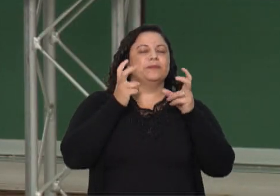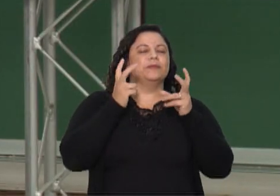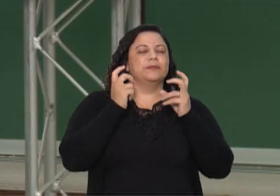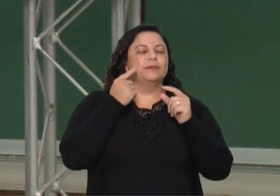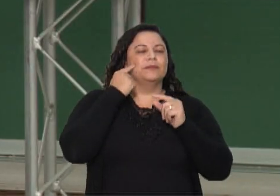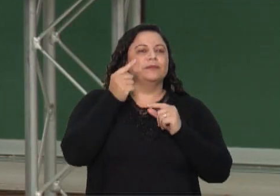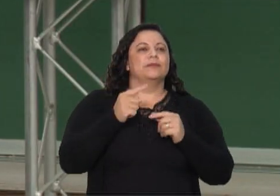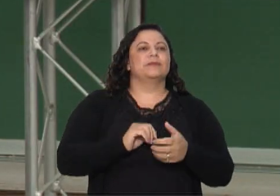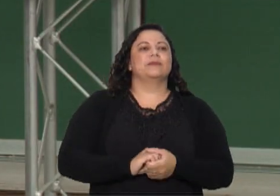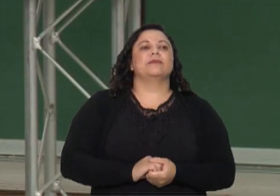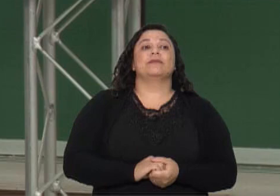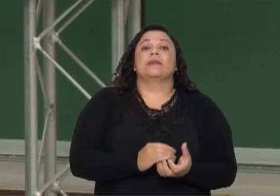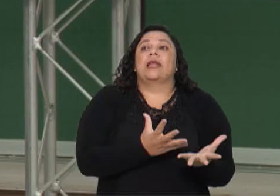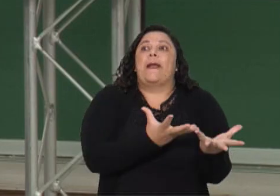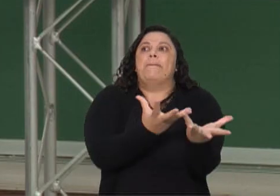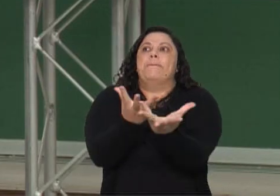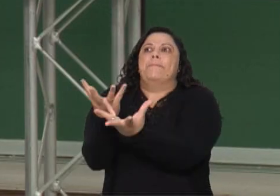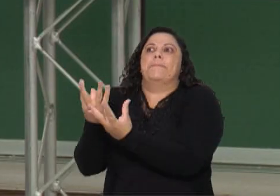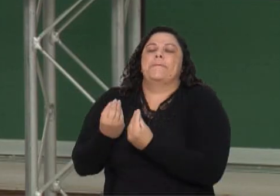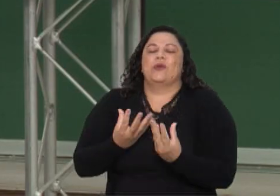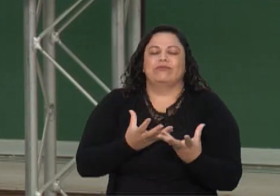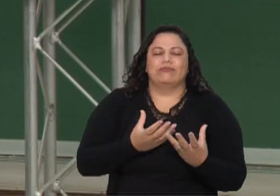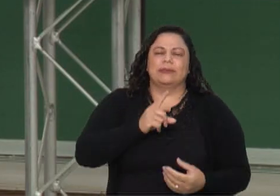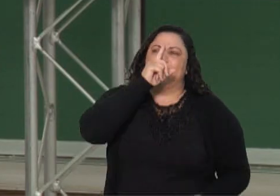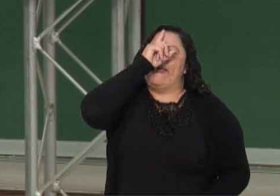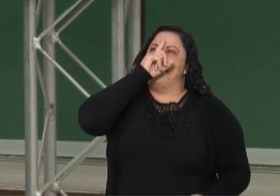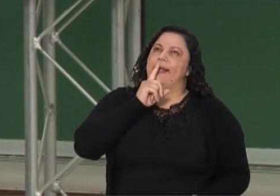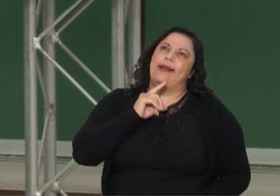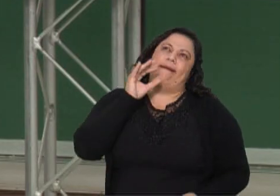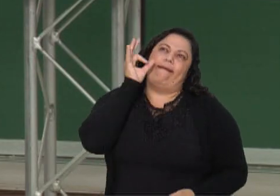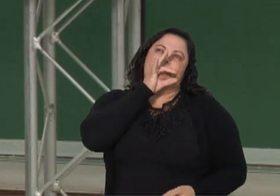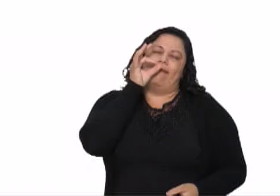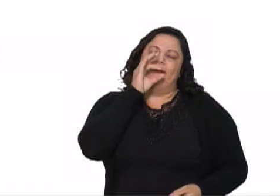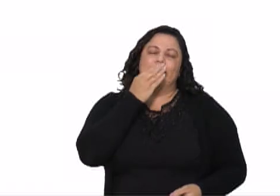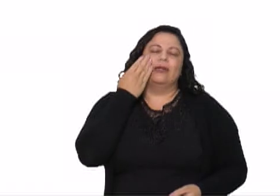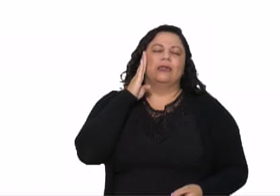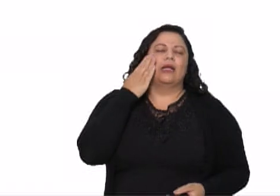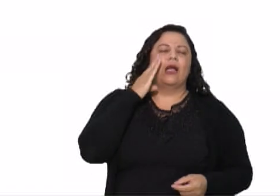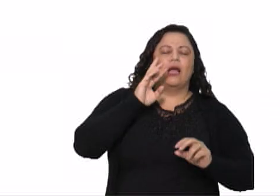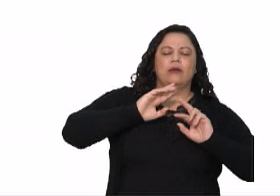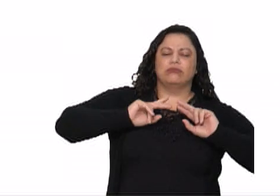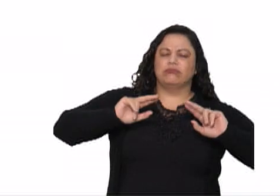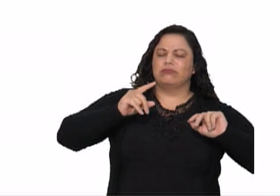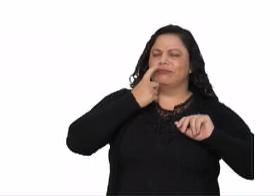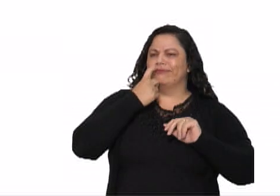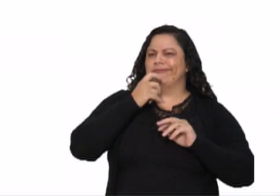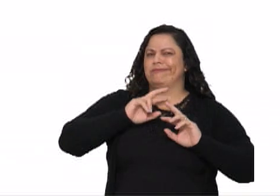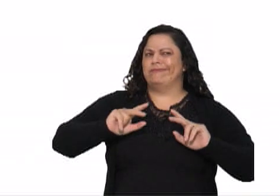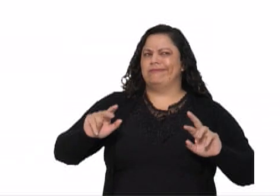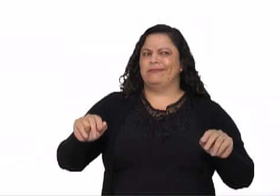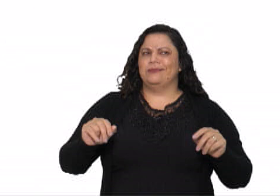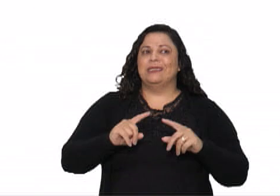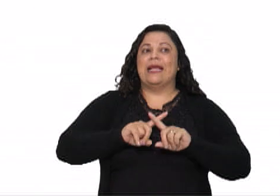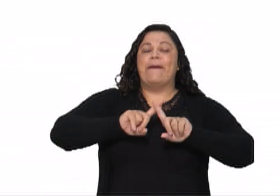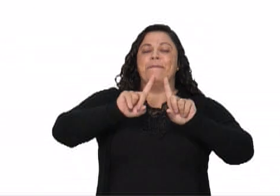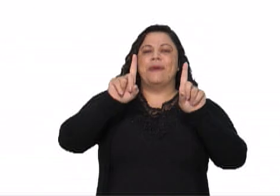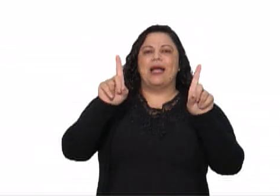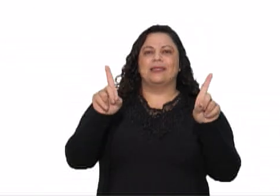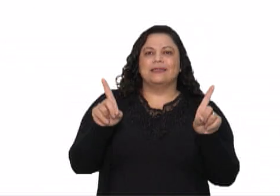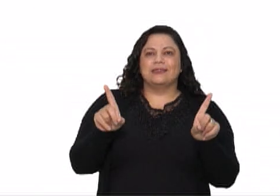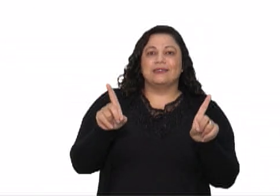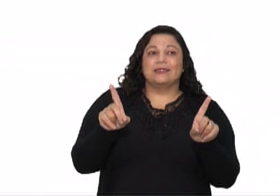vejam. Muitos palitinhos coloridos, amarelos, verdes, azul, vermelho. Mas, no meio desses palitos, eu